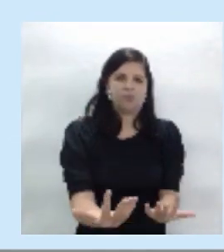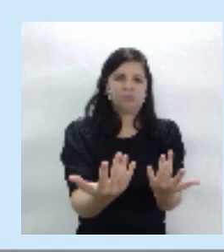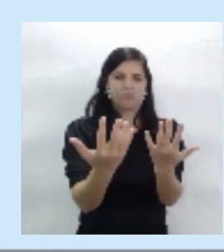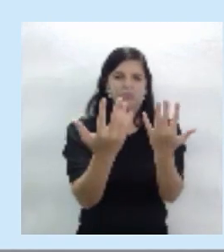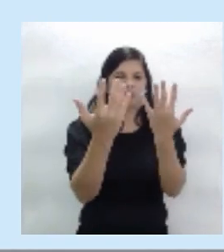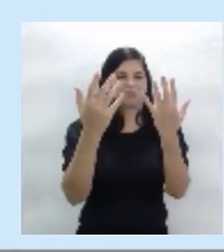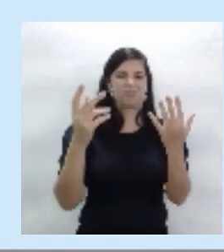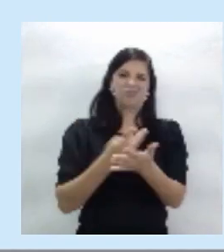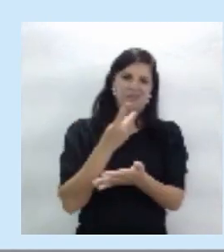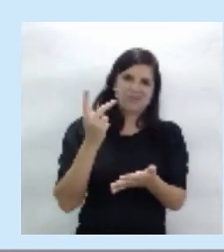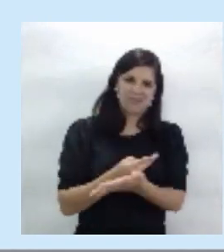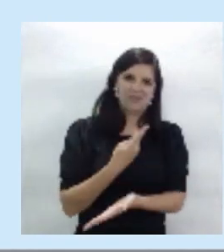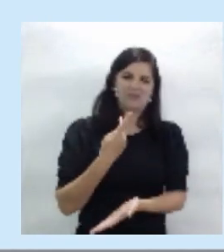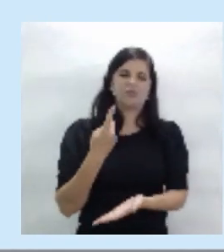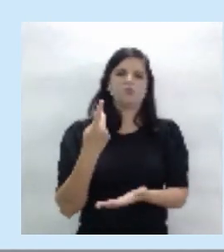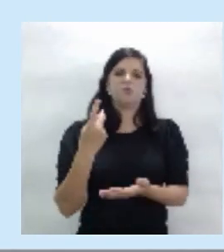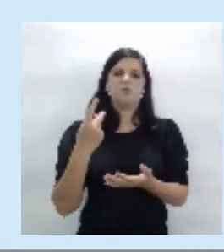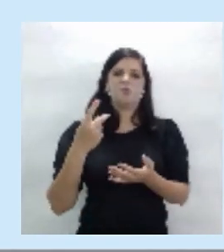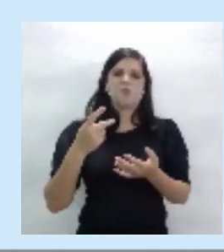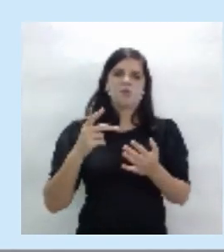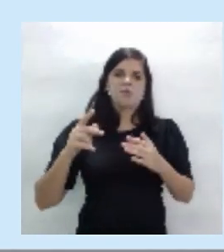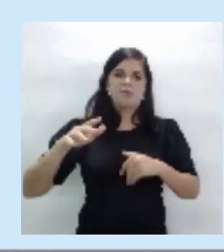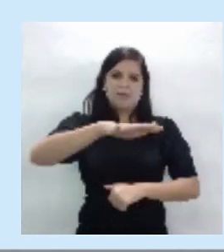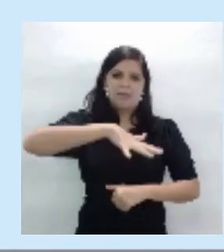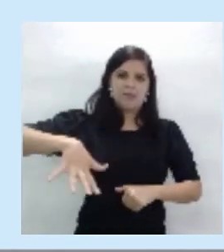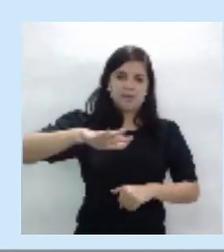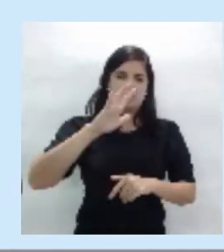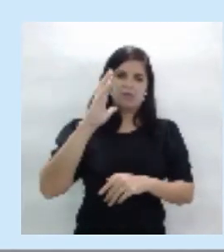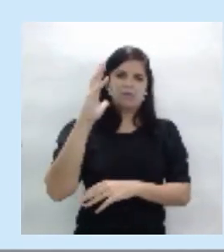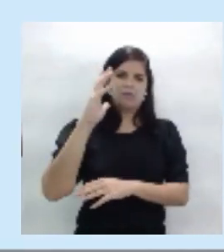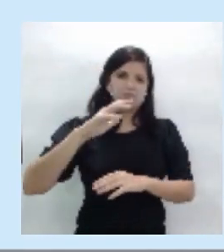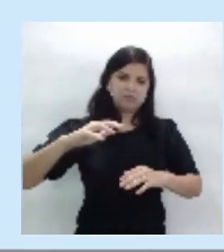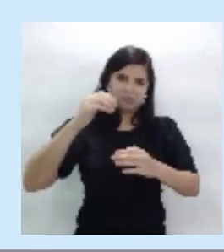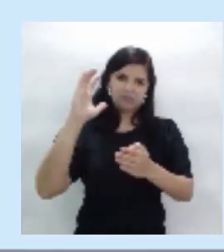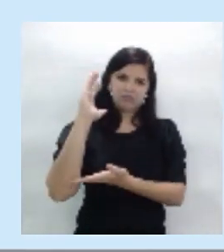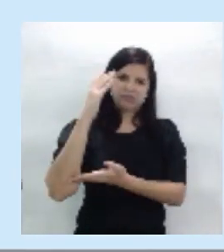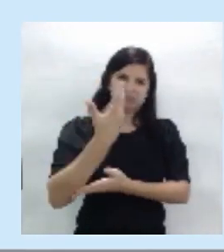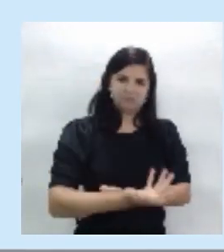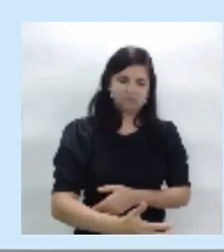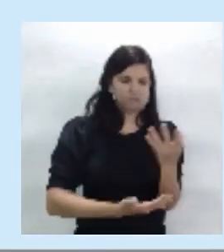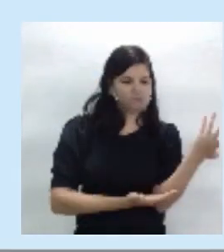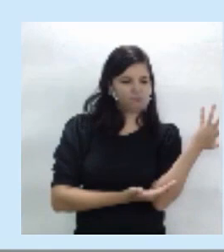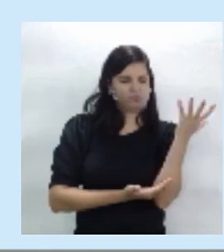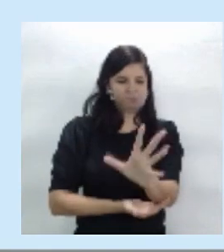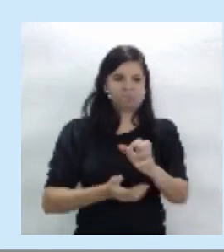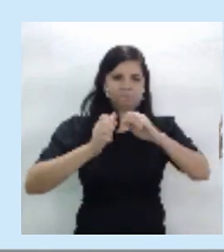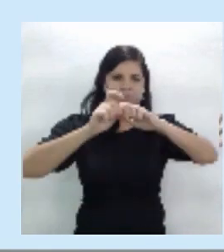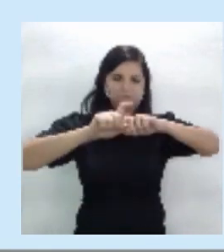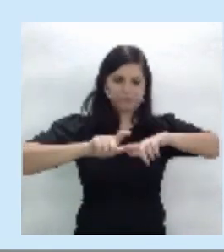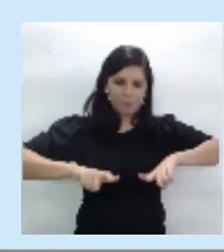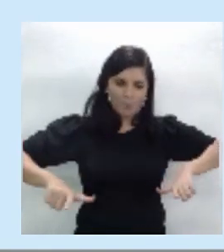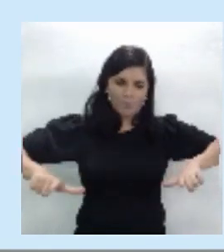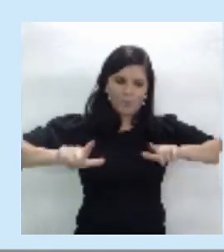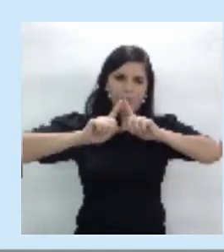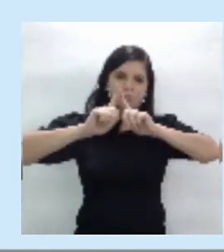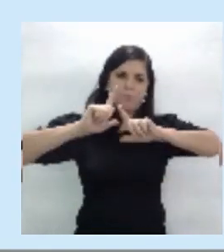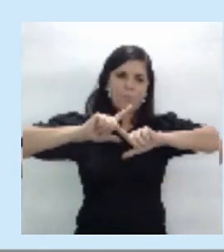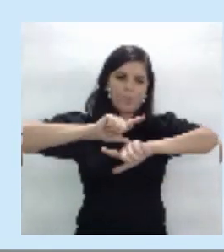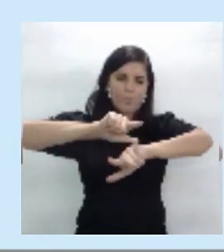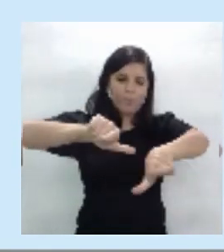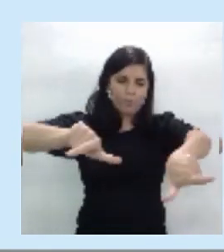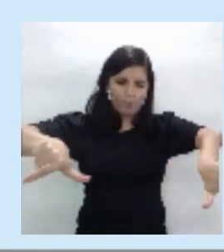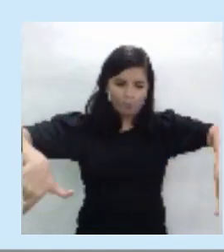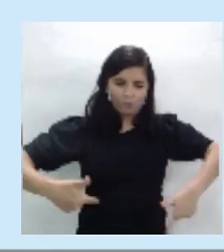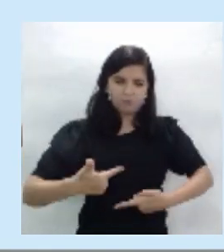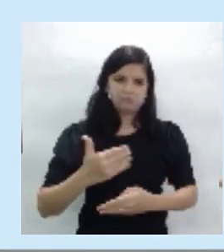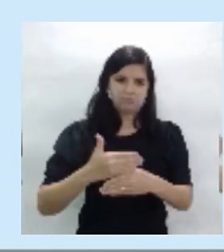indevidamente, quando a gente aí ocupa áreas e destrói florestas, tá, desnecessariamente, tudo isso